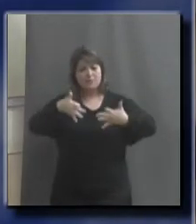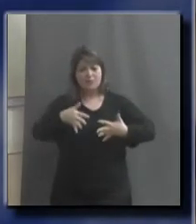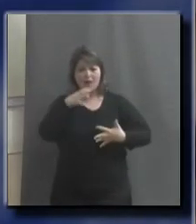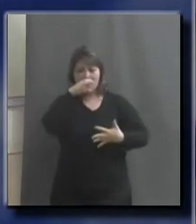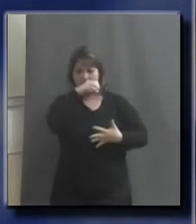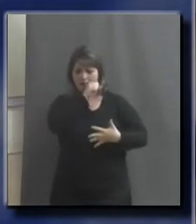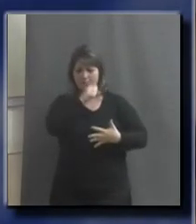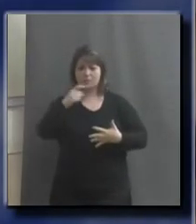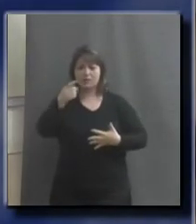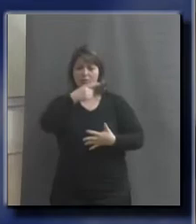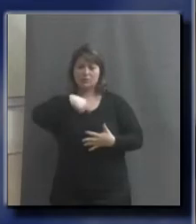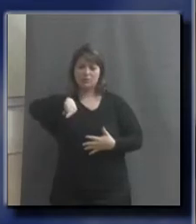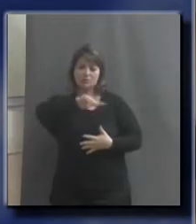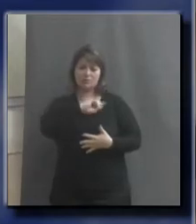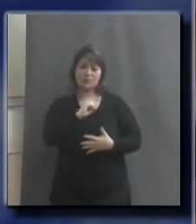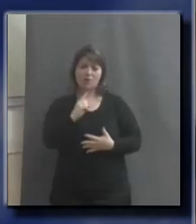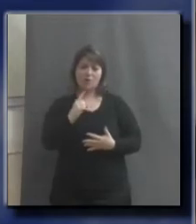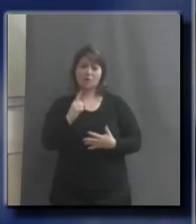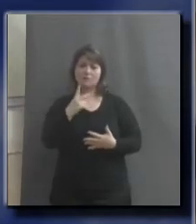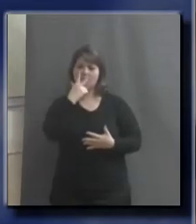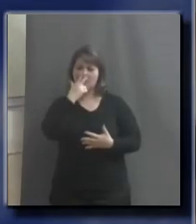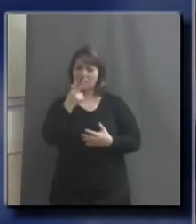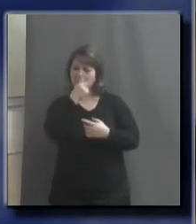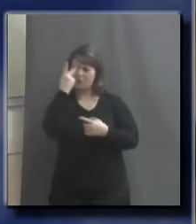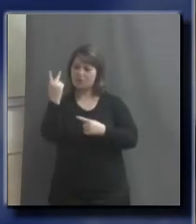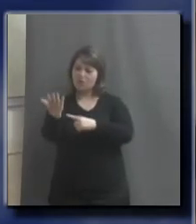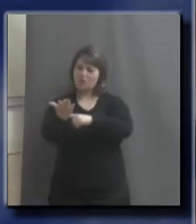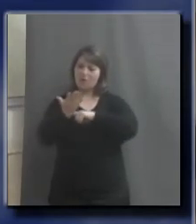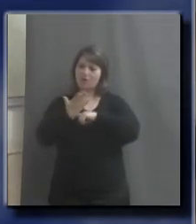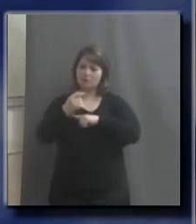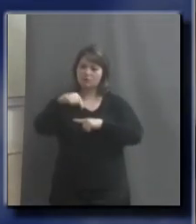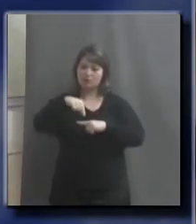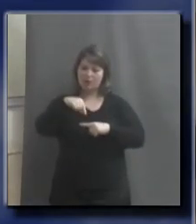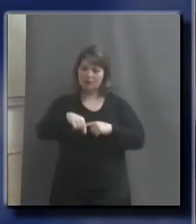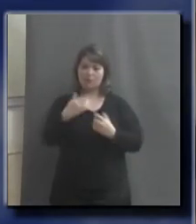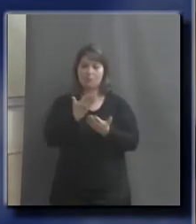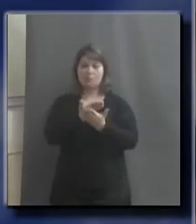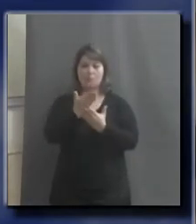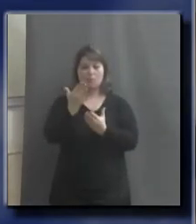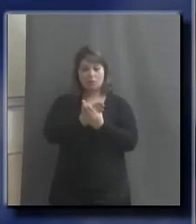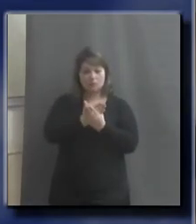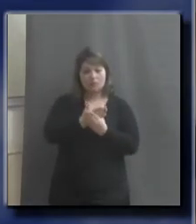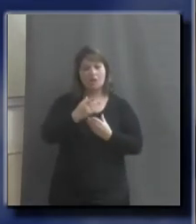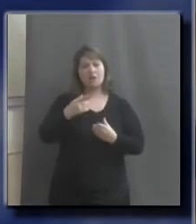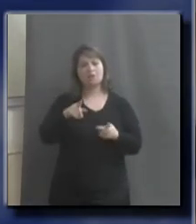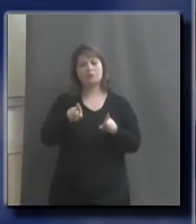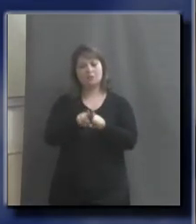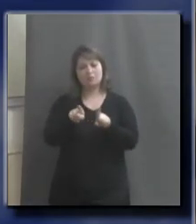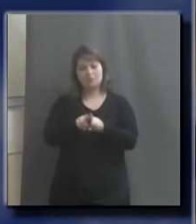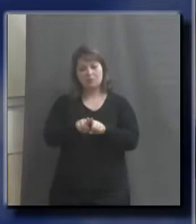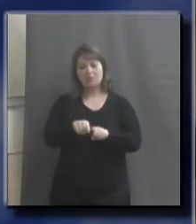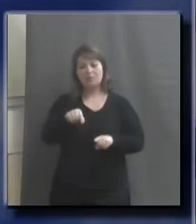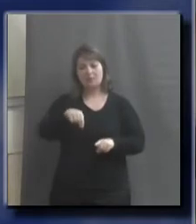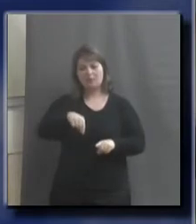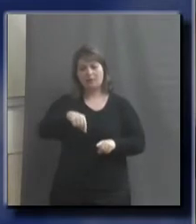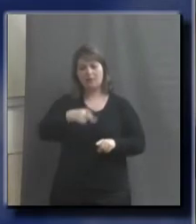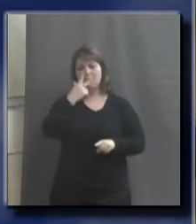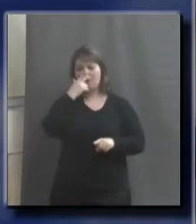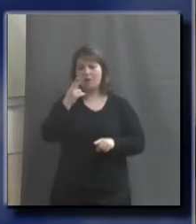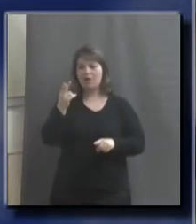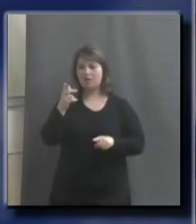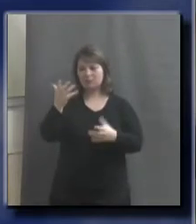dizer que a nossa grande contribuição nesse processo, principalmente no momento que a gente tem